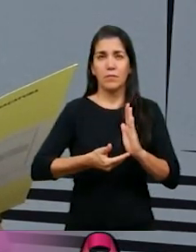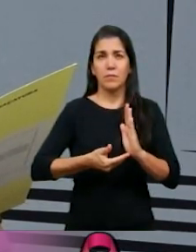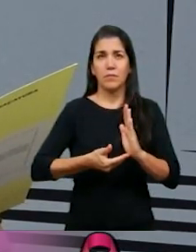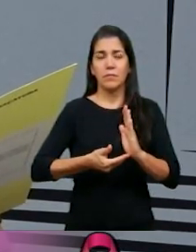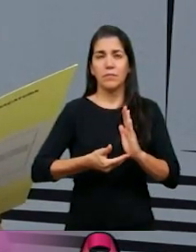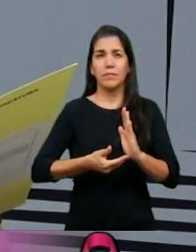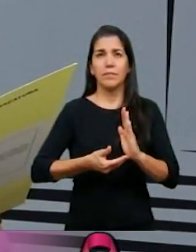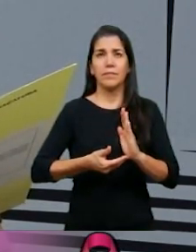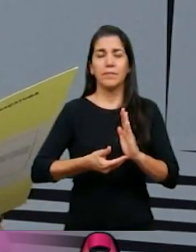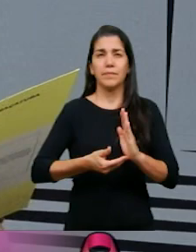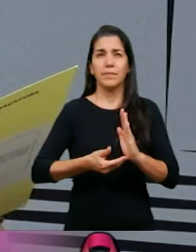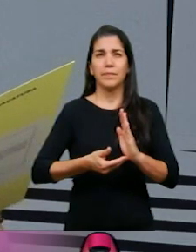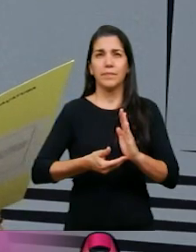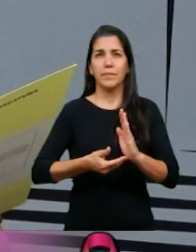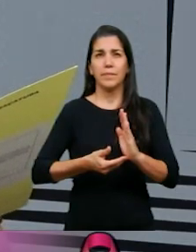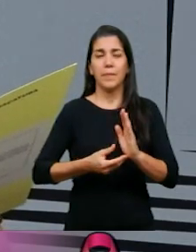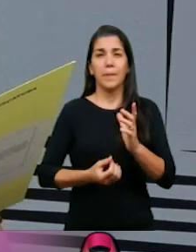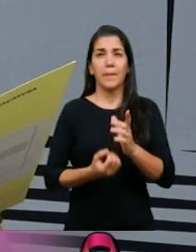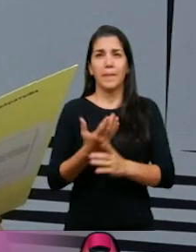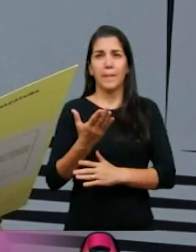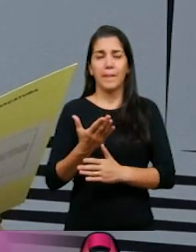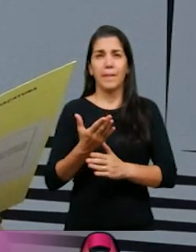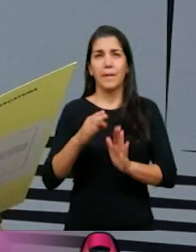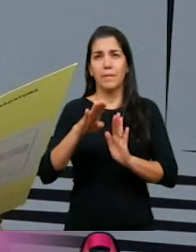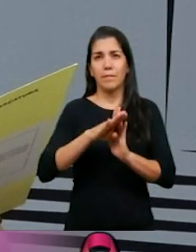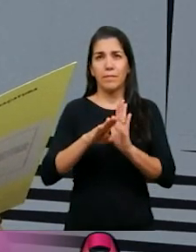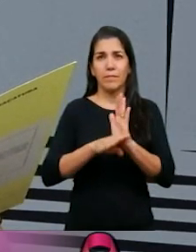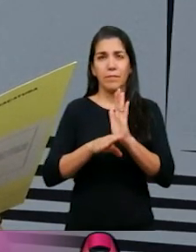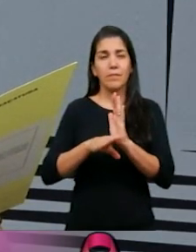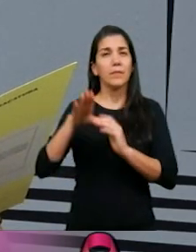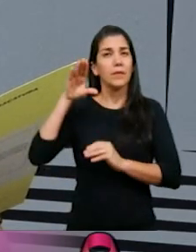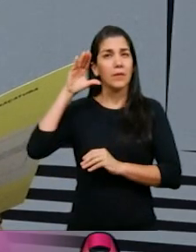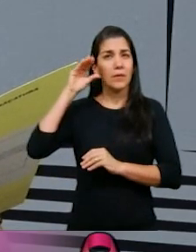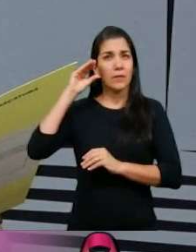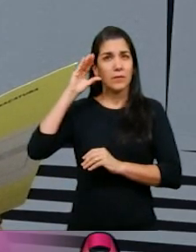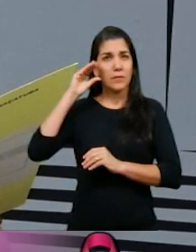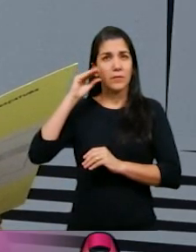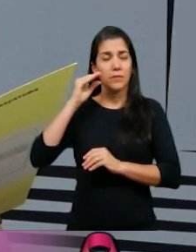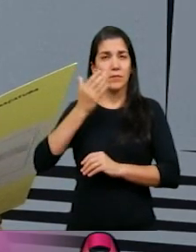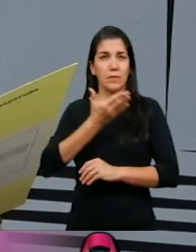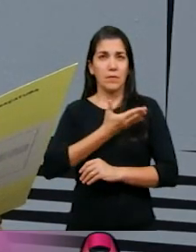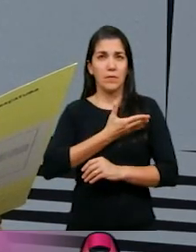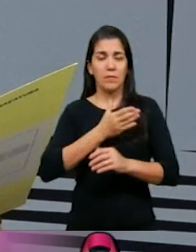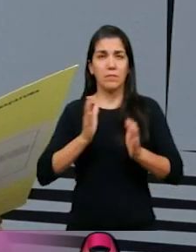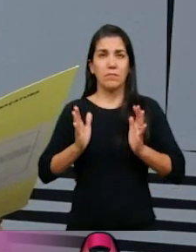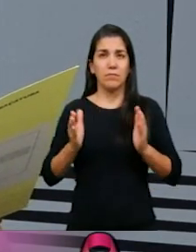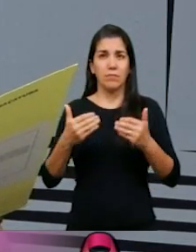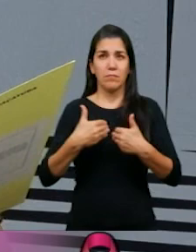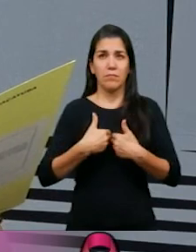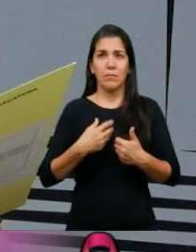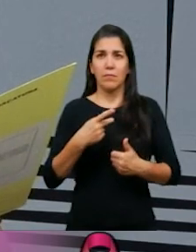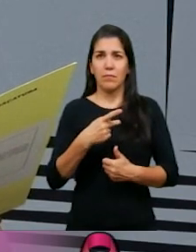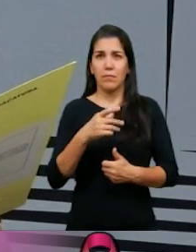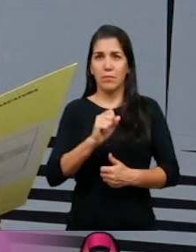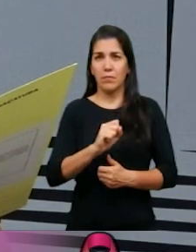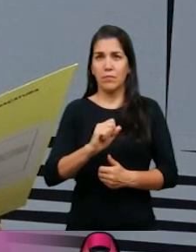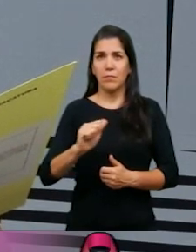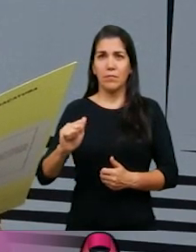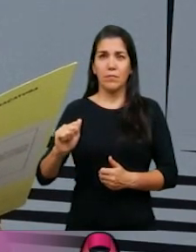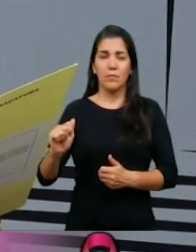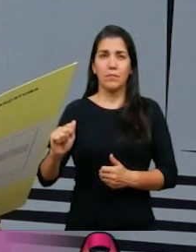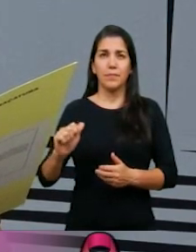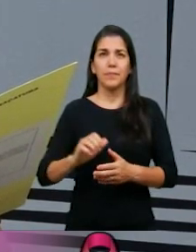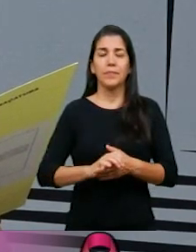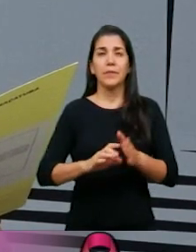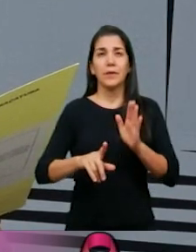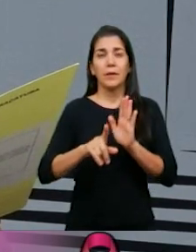de 2023, que cria o programa Servidor Amigo do Autista, PSAA. Considerando que referido projeto